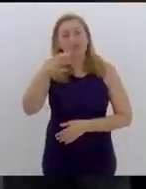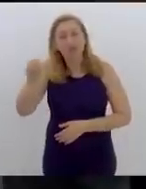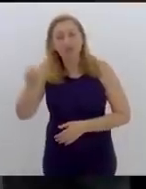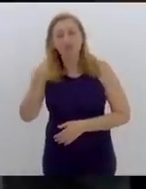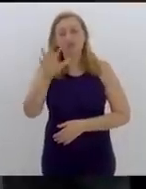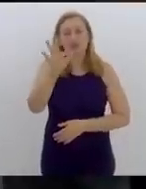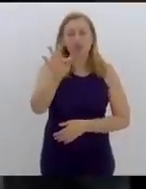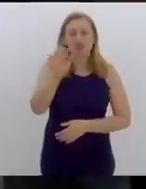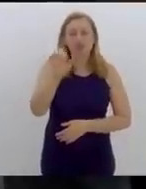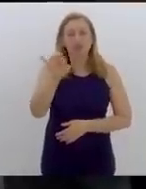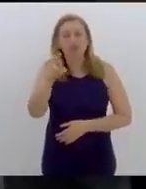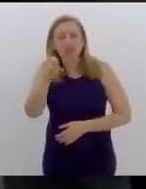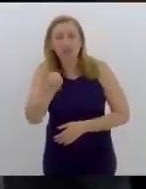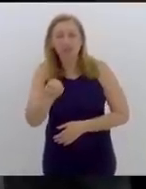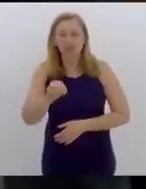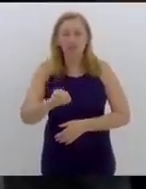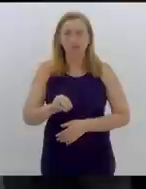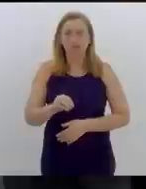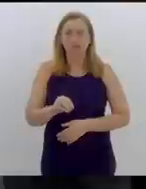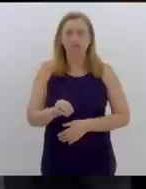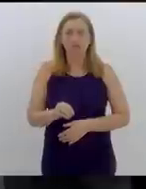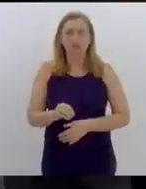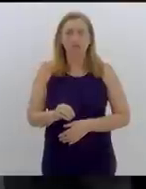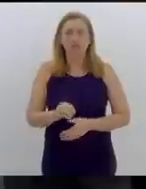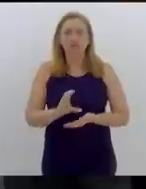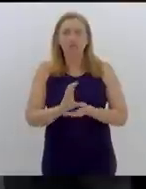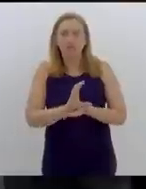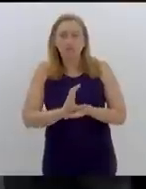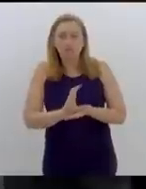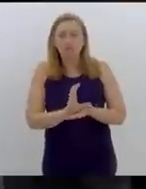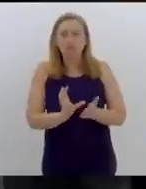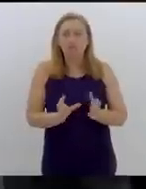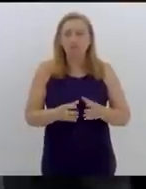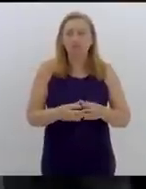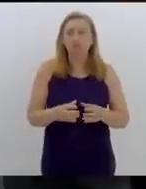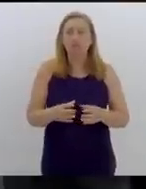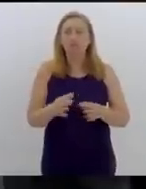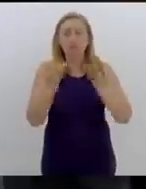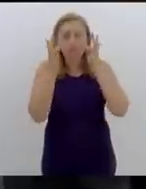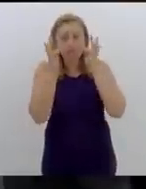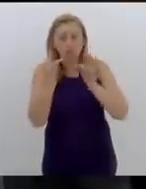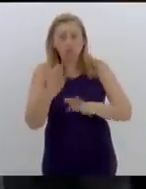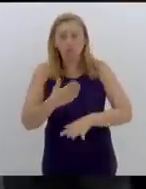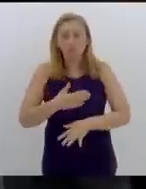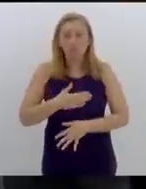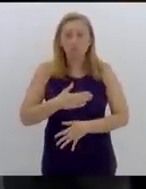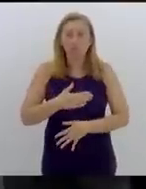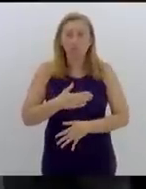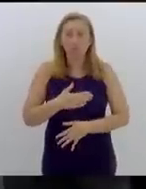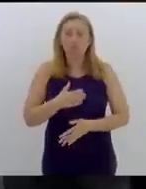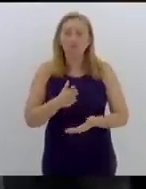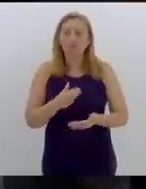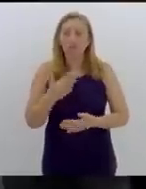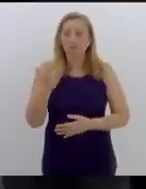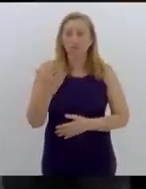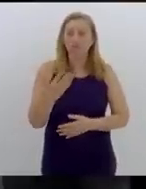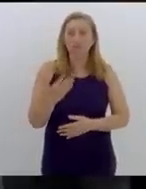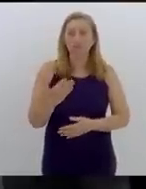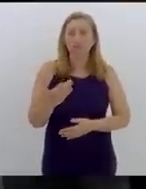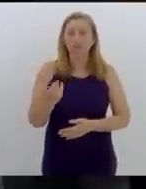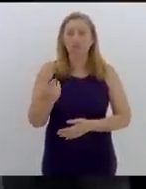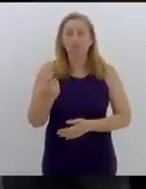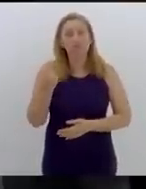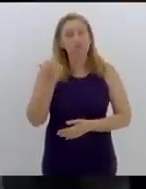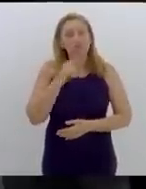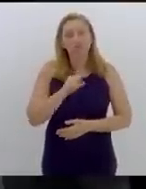o capitão pahrine que participou do meu conselho olha minhas testemunha eu fui provado eu ganhei de 3